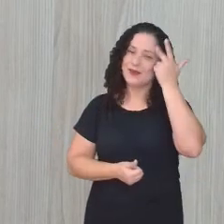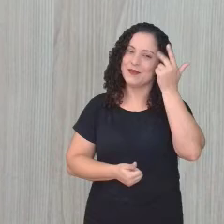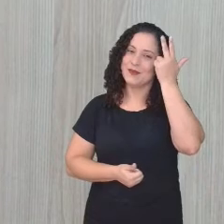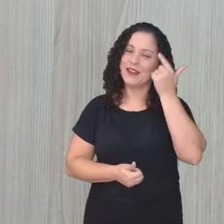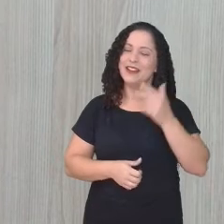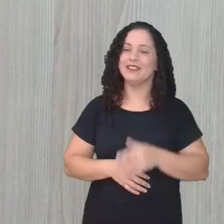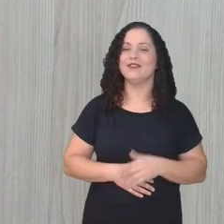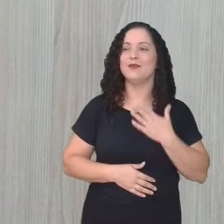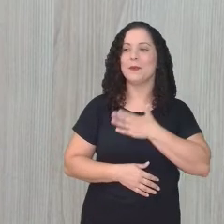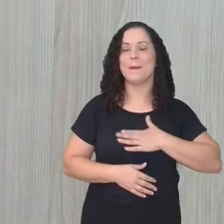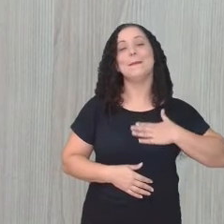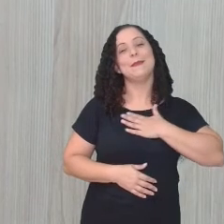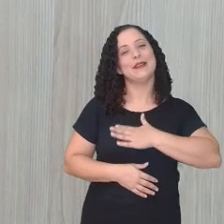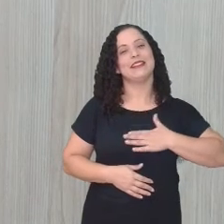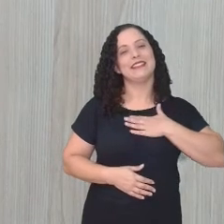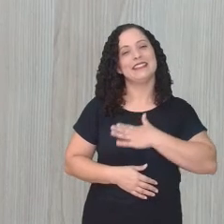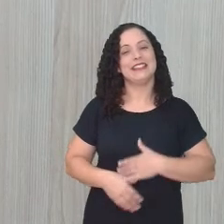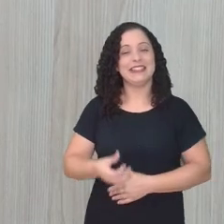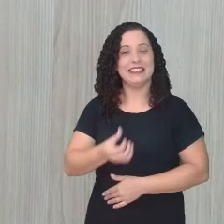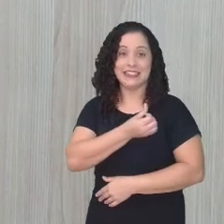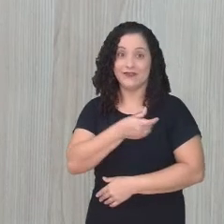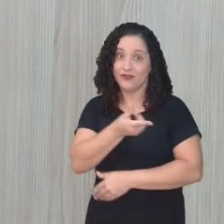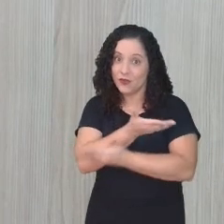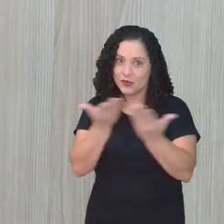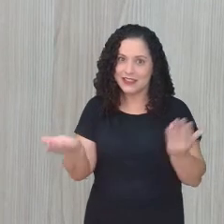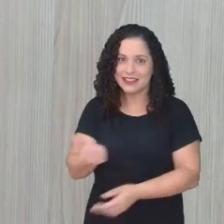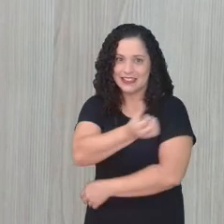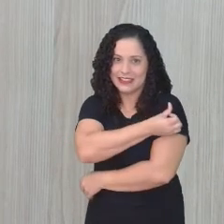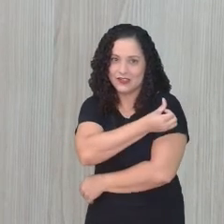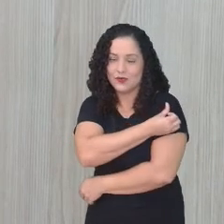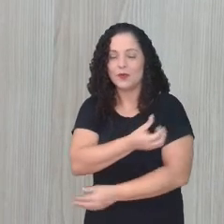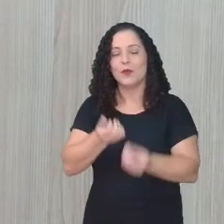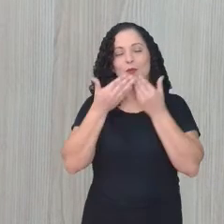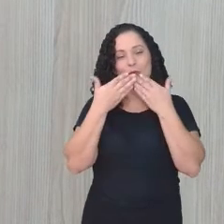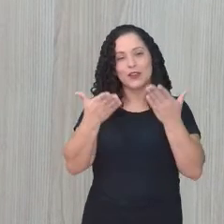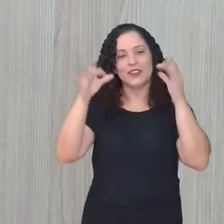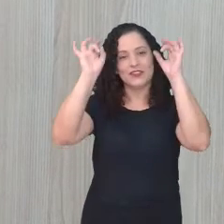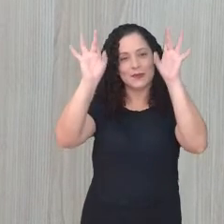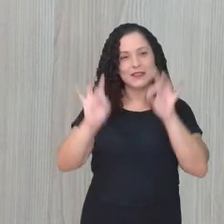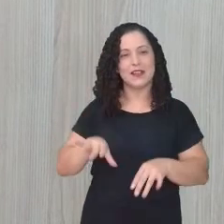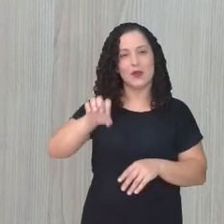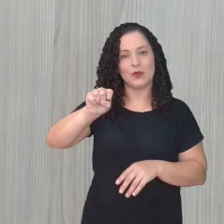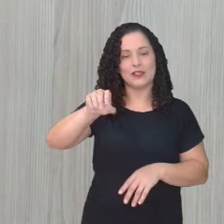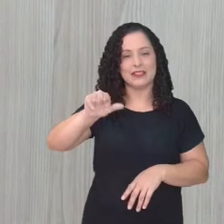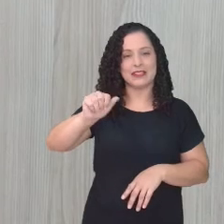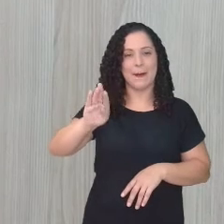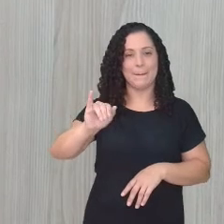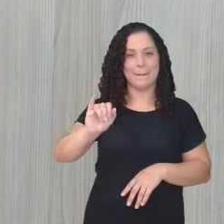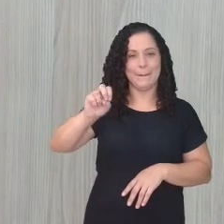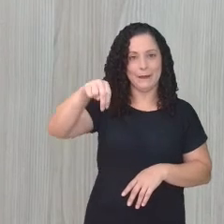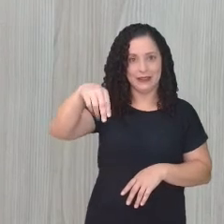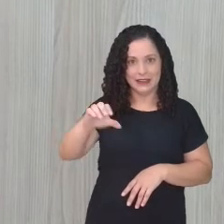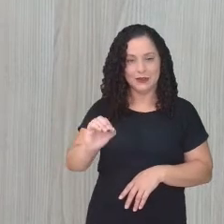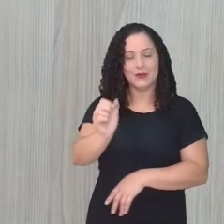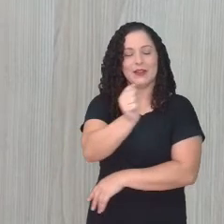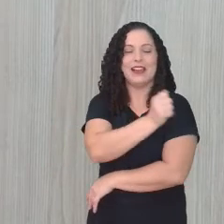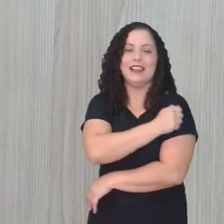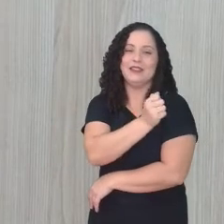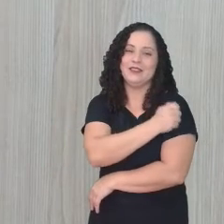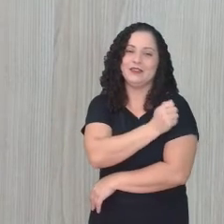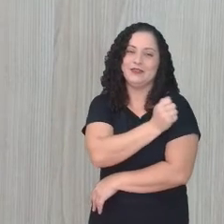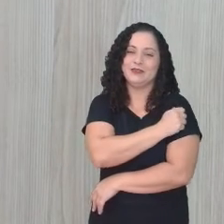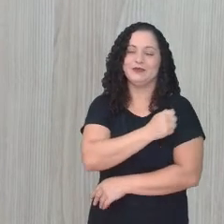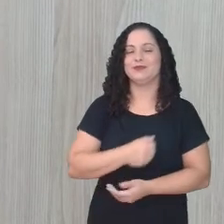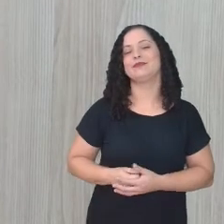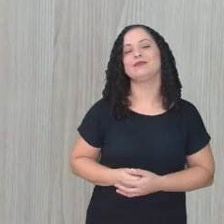não. Foi um prazer, sexto ano. Eu queria mandar um beijo especial para Sabina, que está aqui no chat acompanhando tudo, disse que vai fazer atividade. Tá certo.